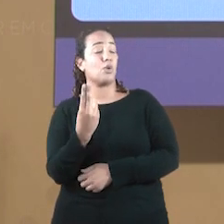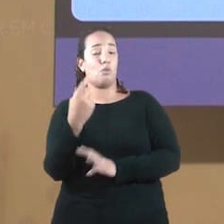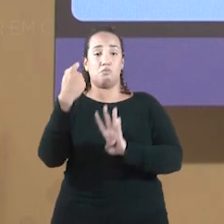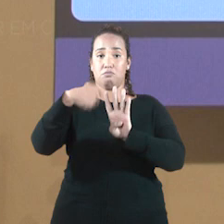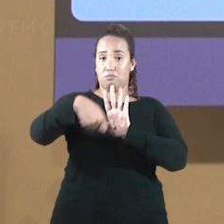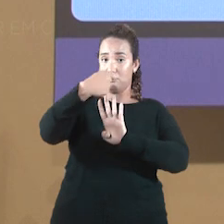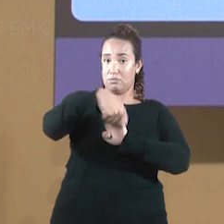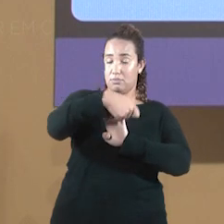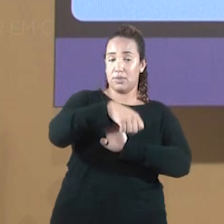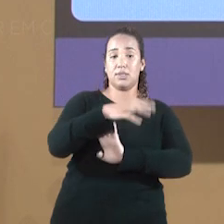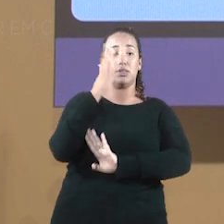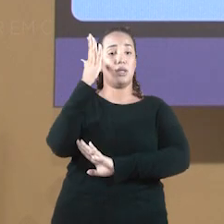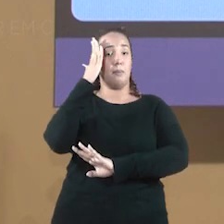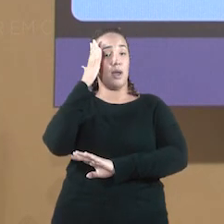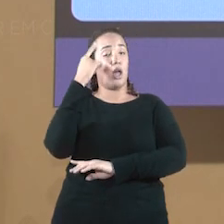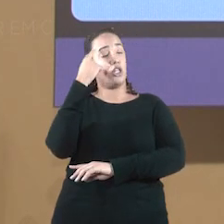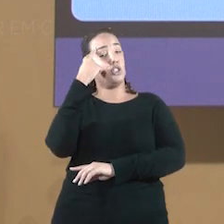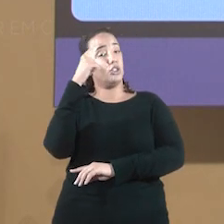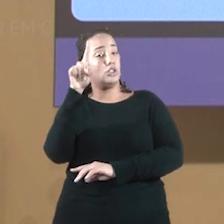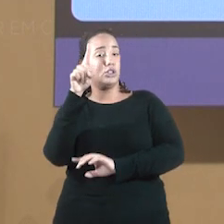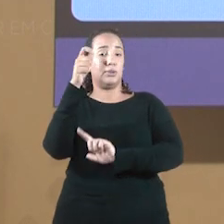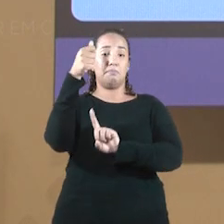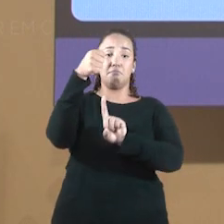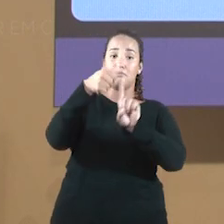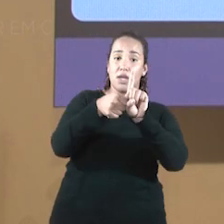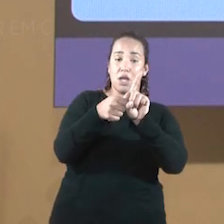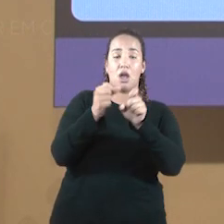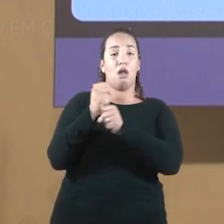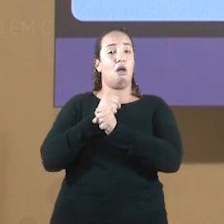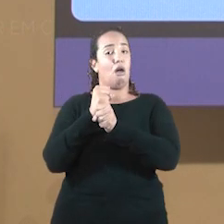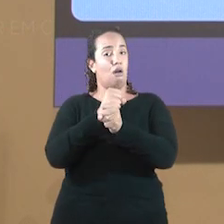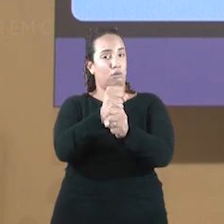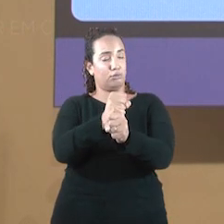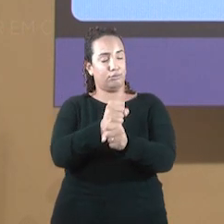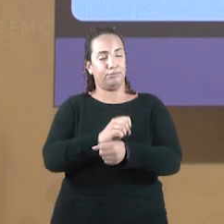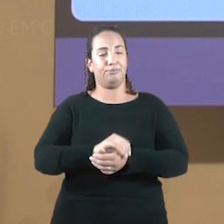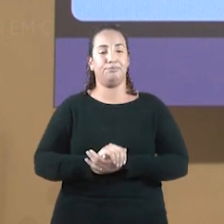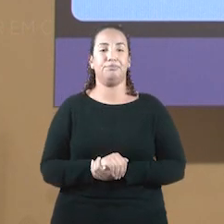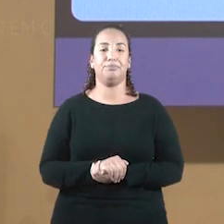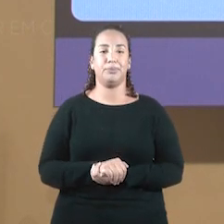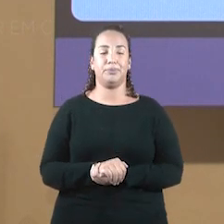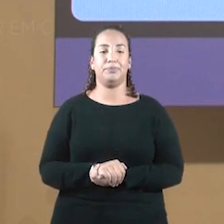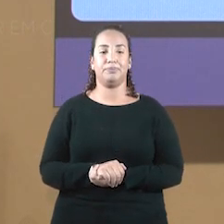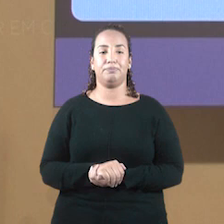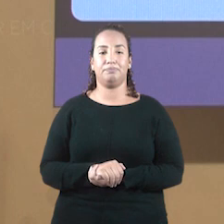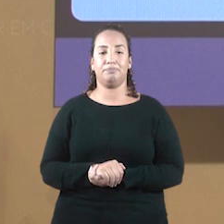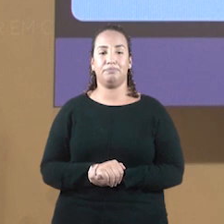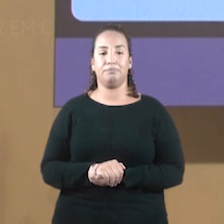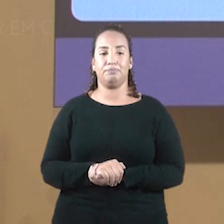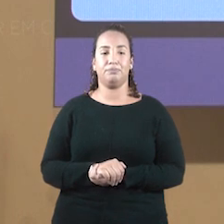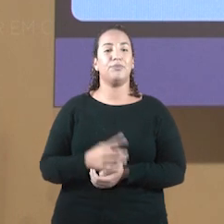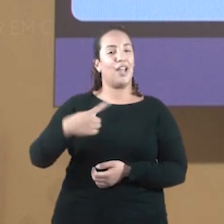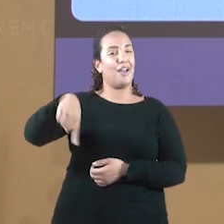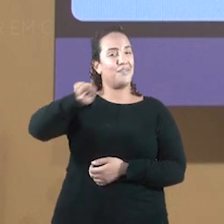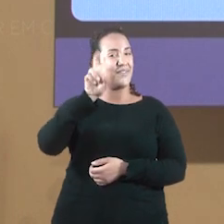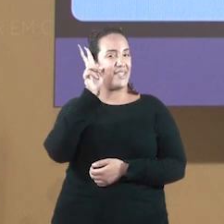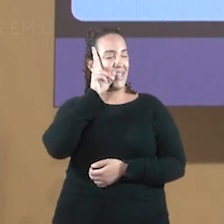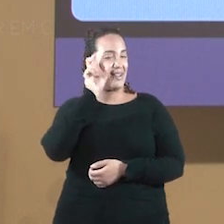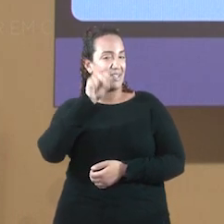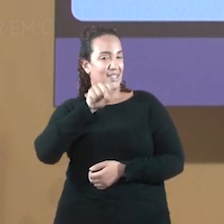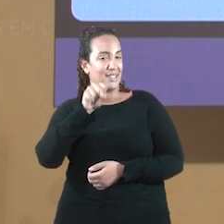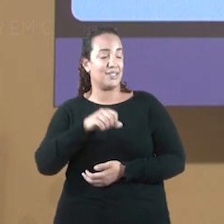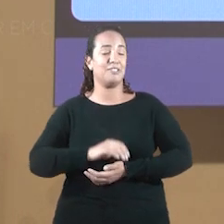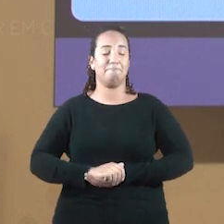o calendário para marcar os dias, meses e os anos. Ah, essa você lembrava, não é?